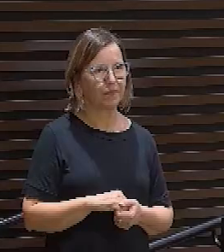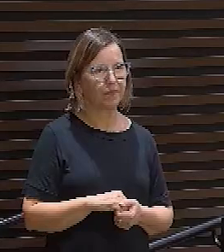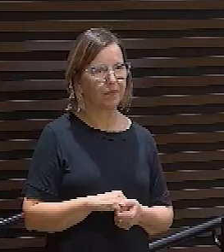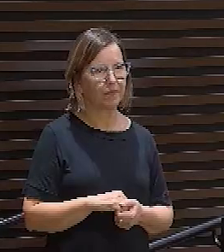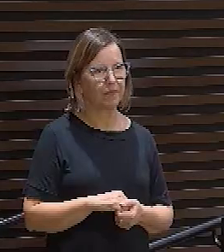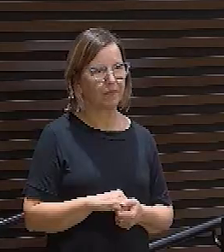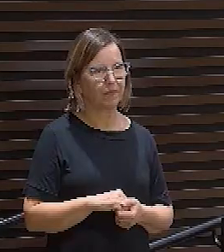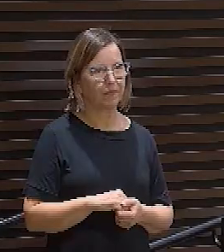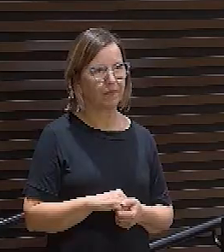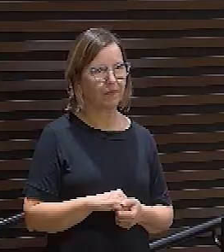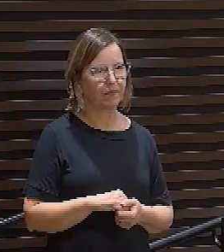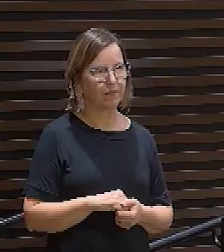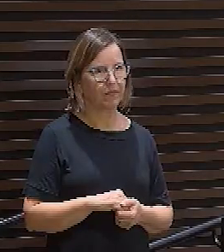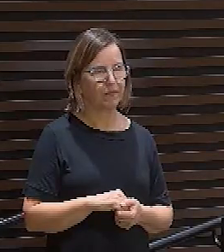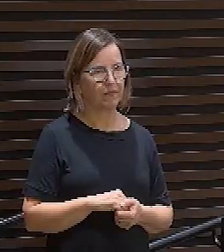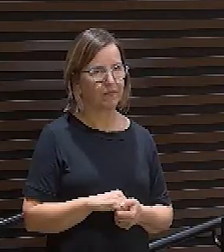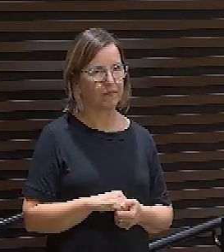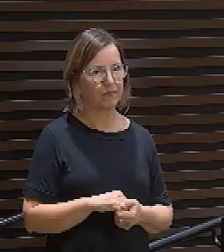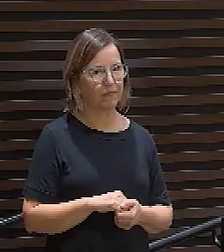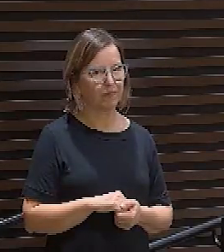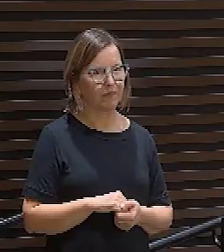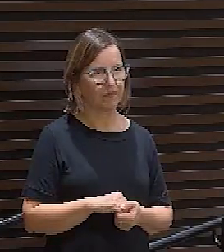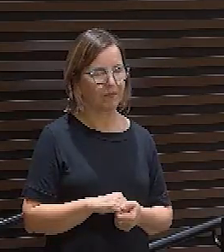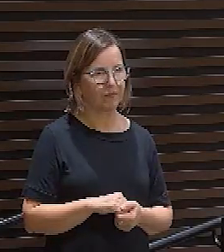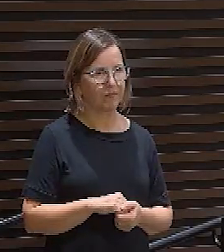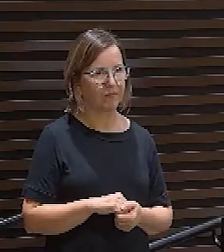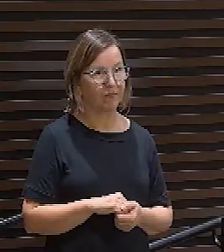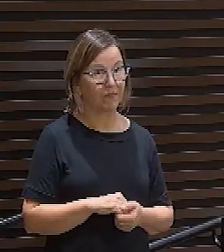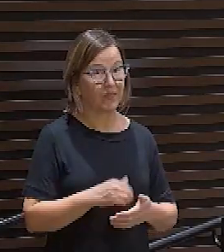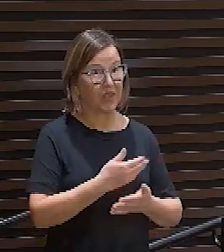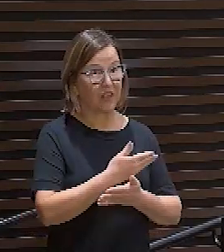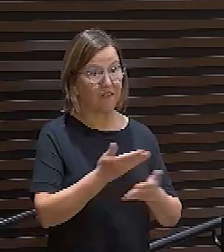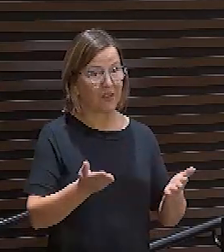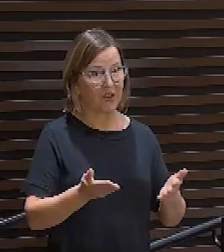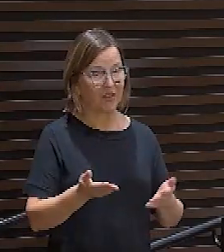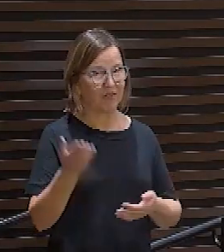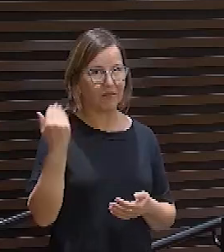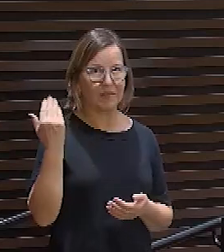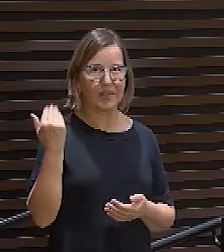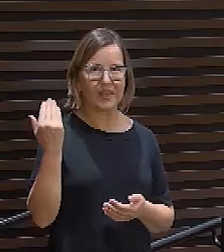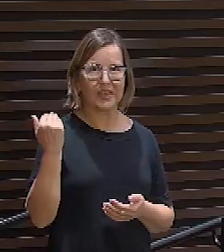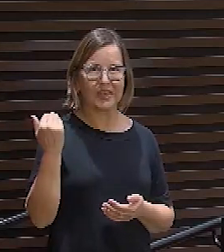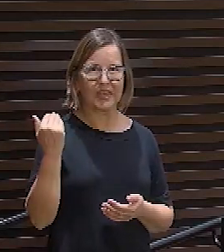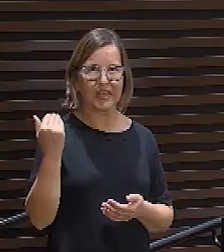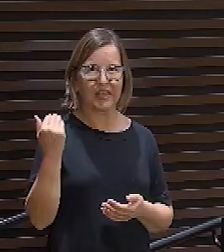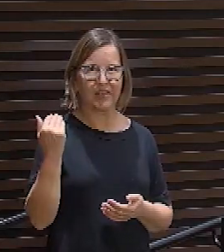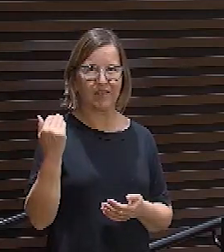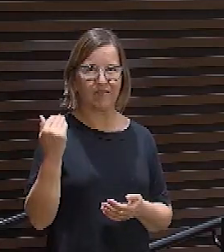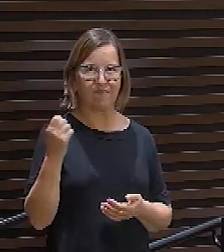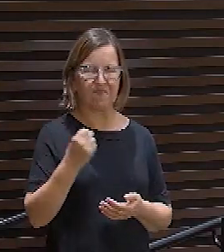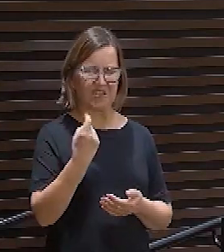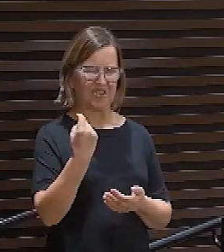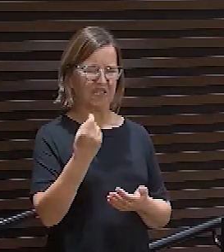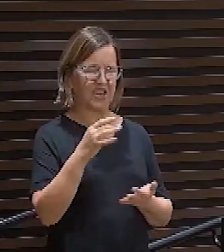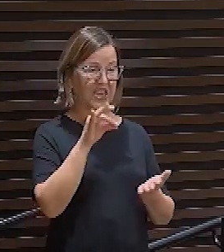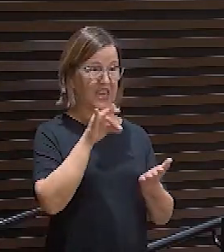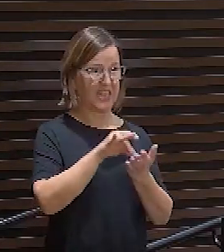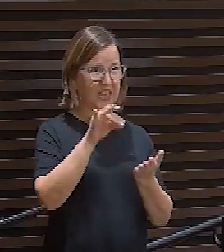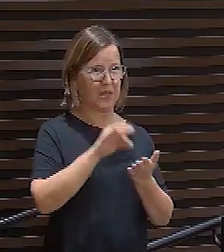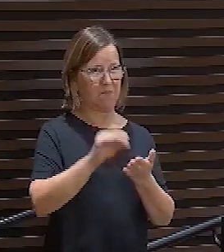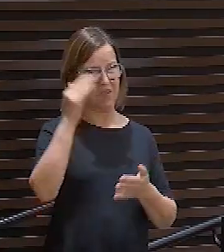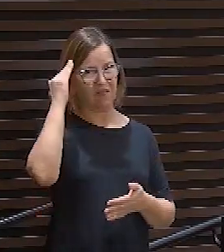Nós éramos bem amigos dele, né? Veja, a vós outros que também outrora ereis estranhos